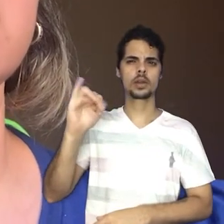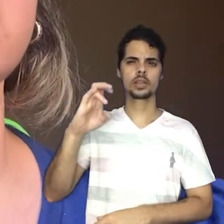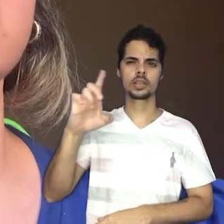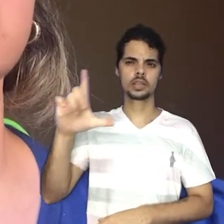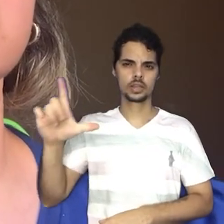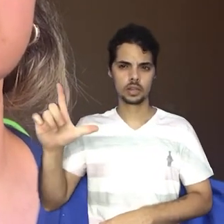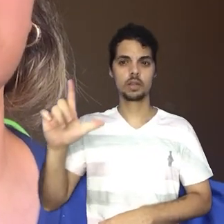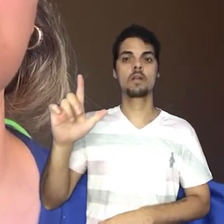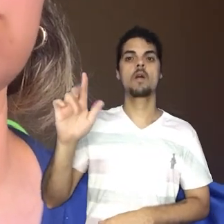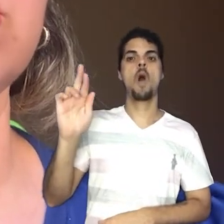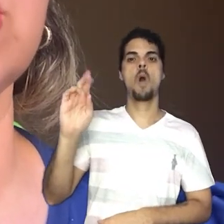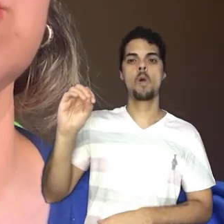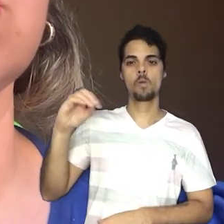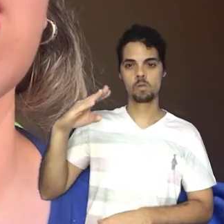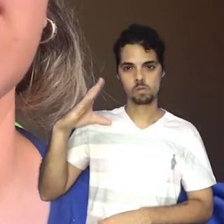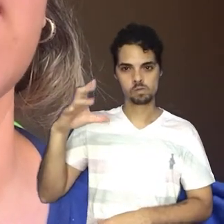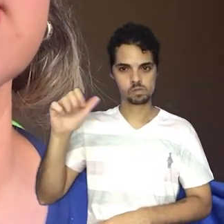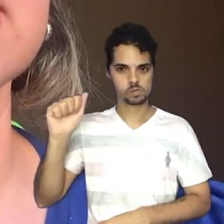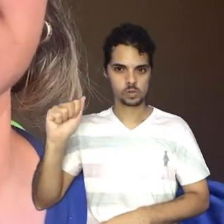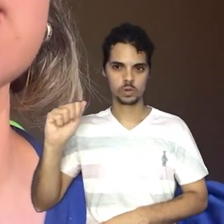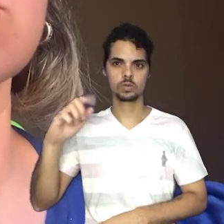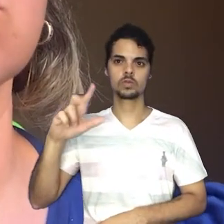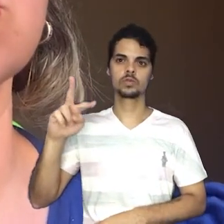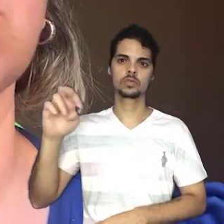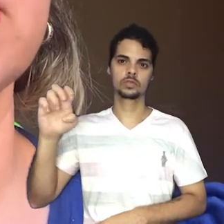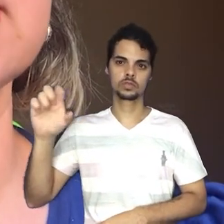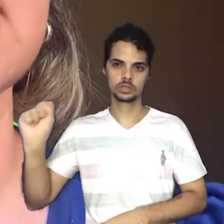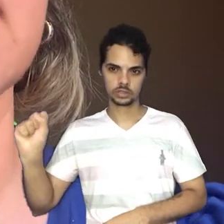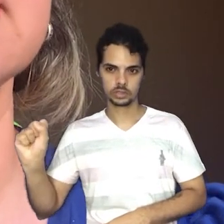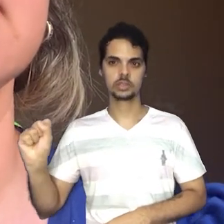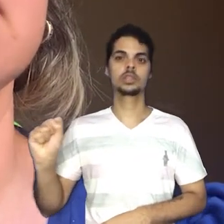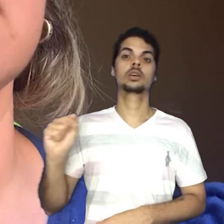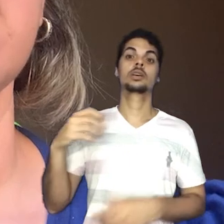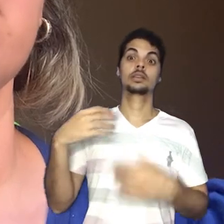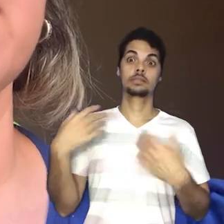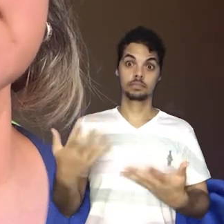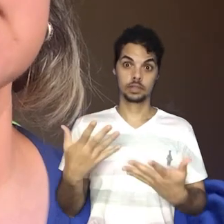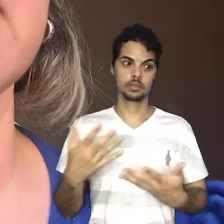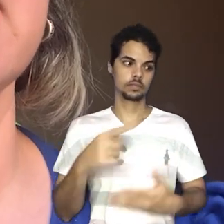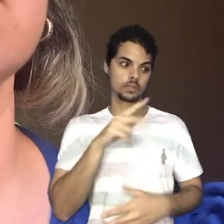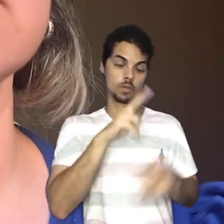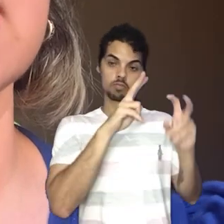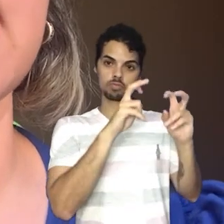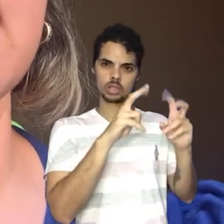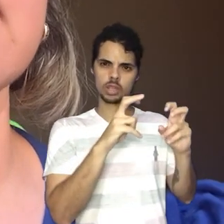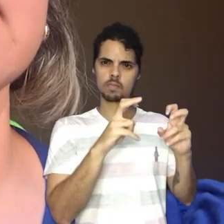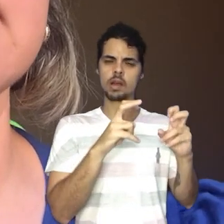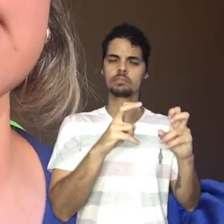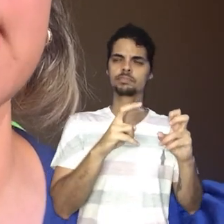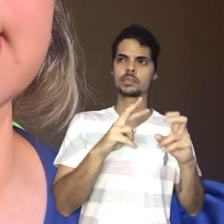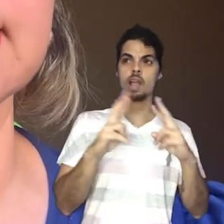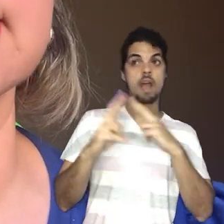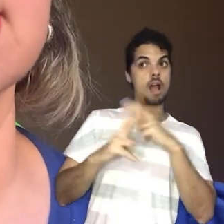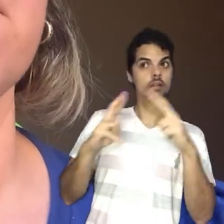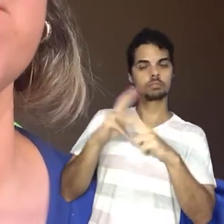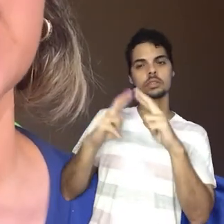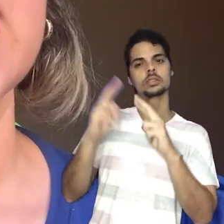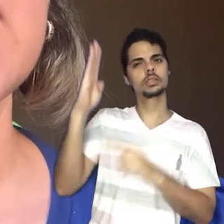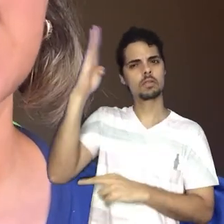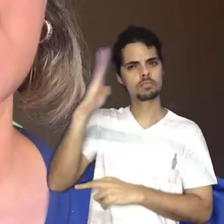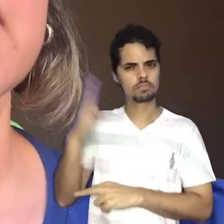aonde ele tem como título As Relações Comerciais entre Brasileiros e